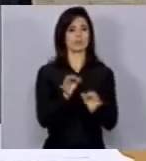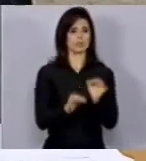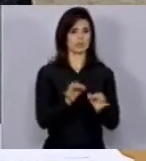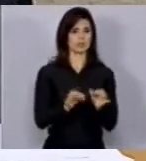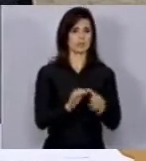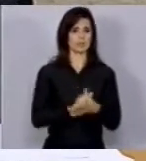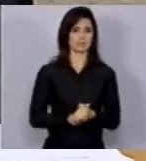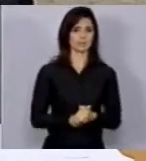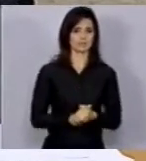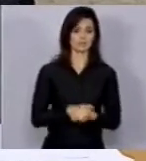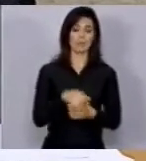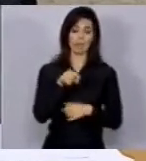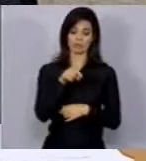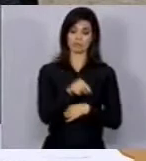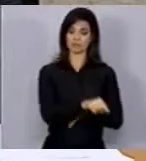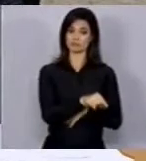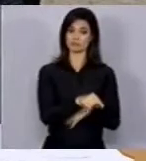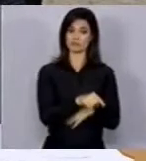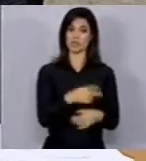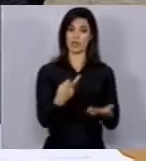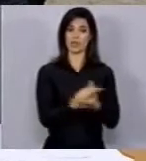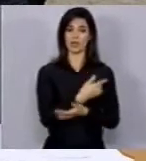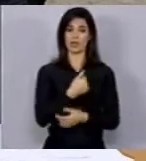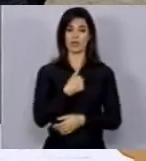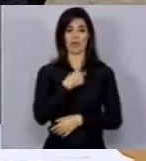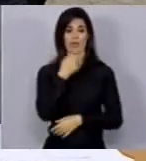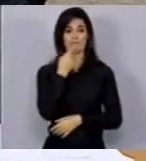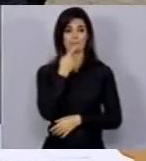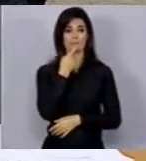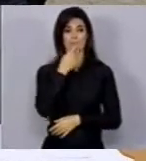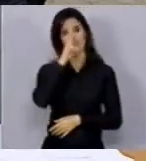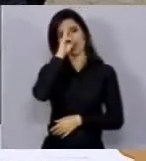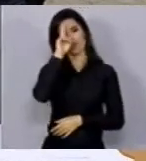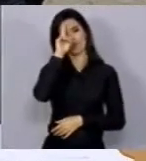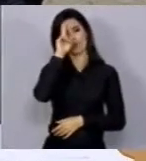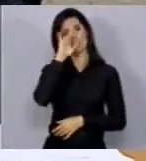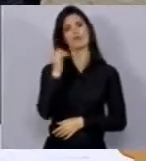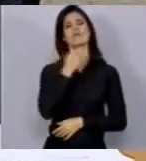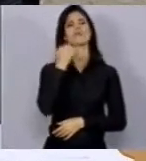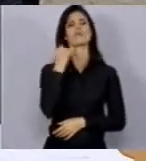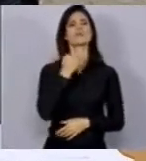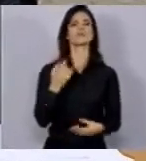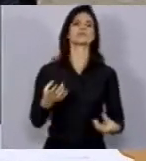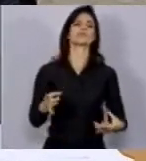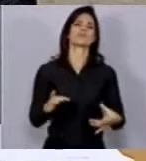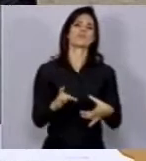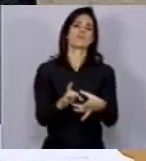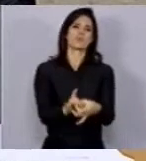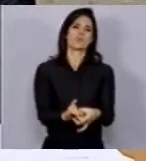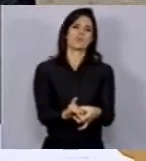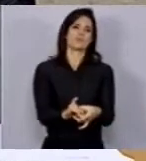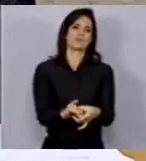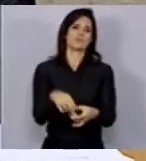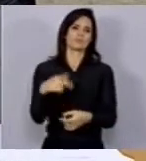Nesse quesito específico, registro recentemente a importante parceria com